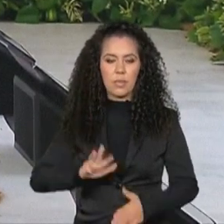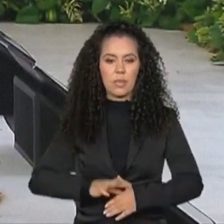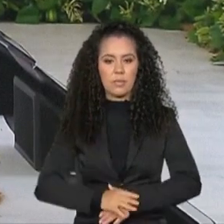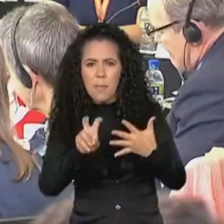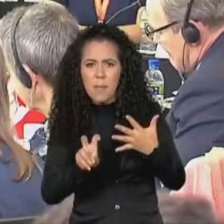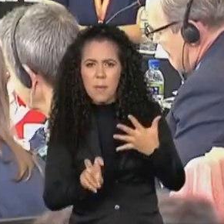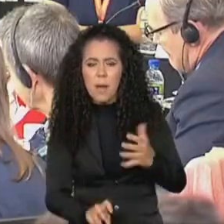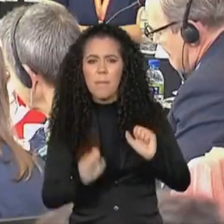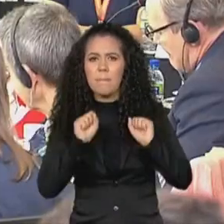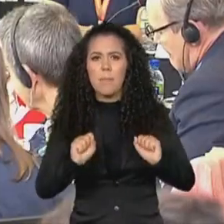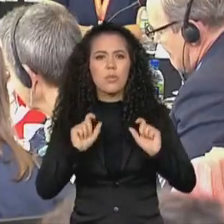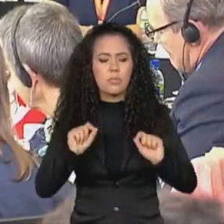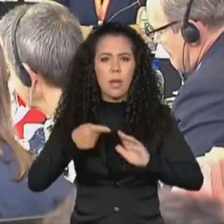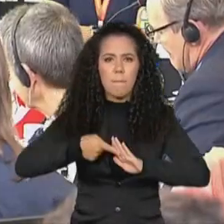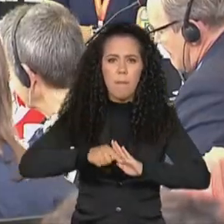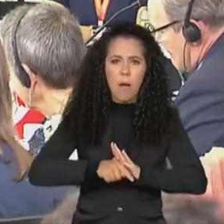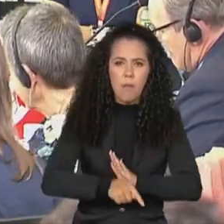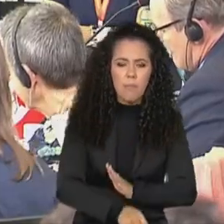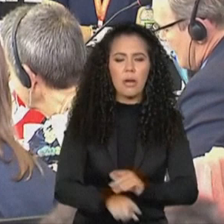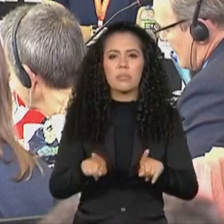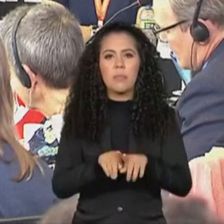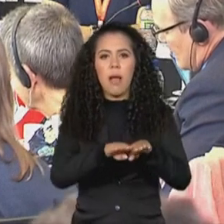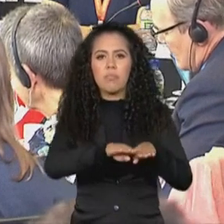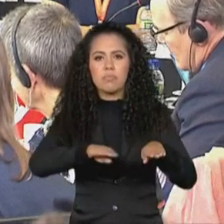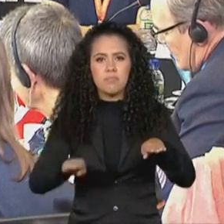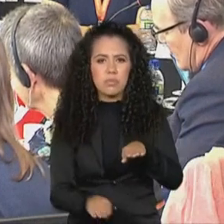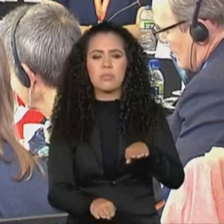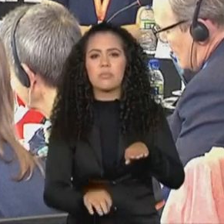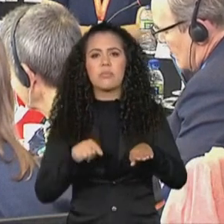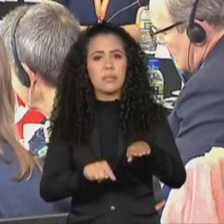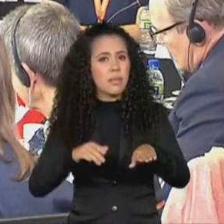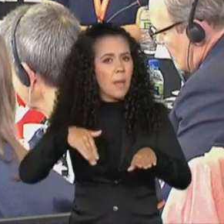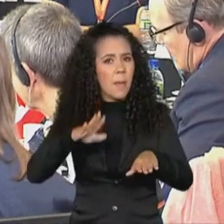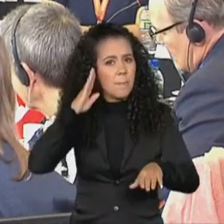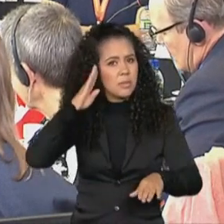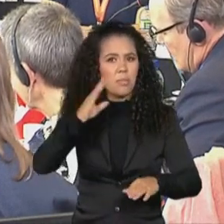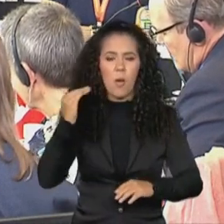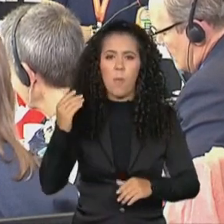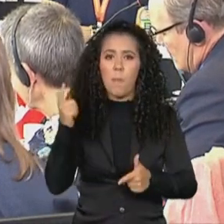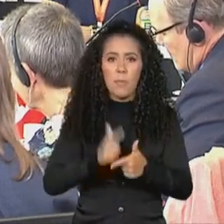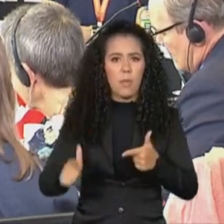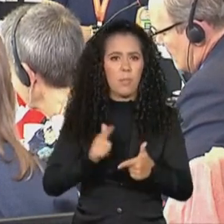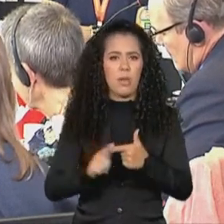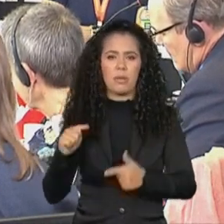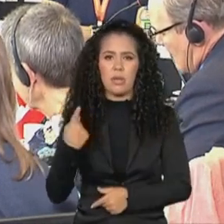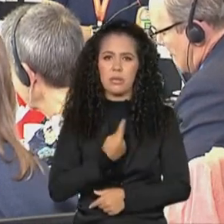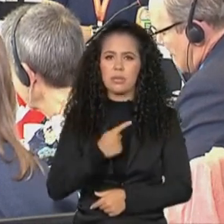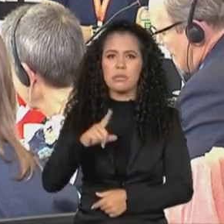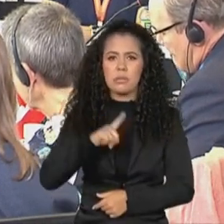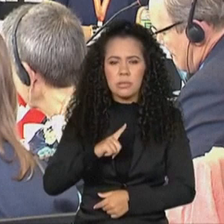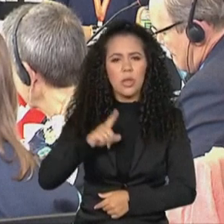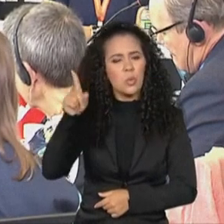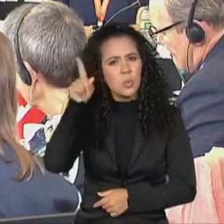afirmou as desigualdades estão na raiz dos problemas que enfrentamos ou contribuem